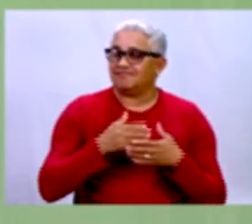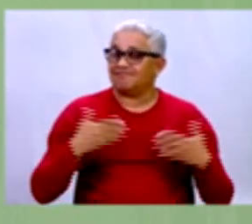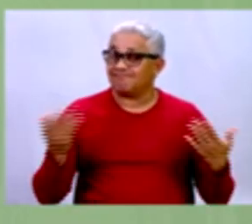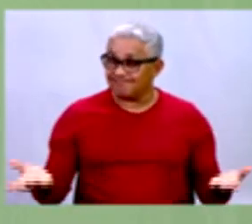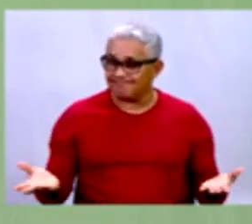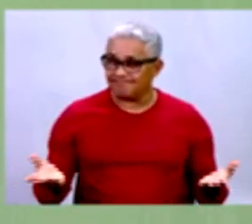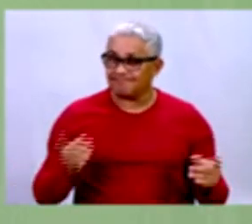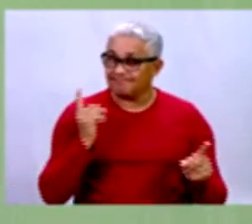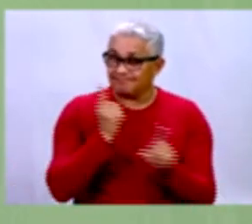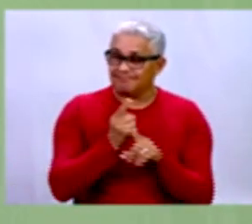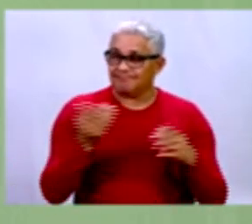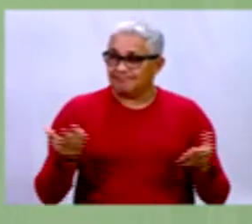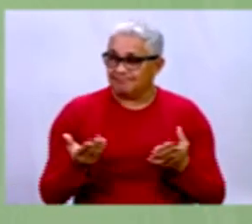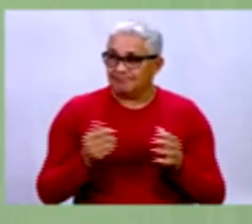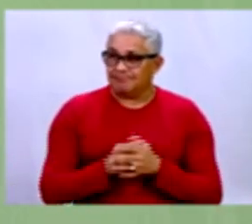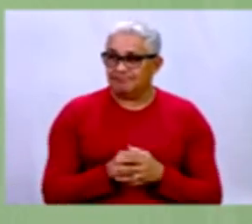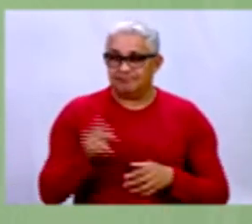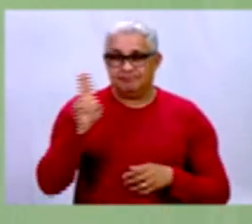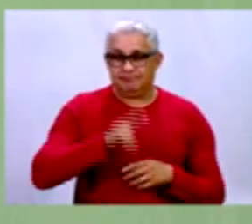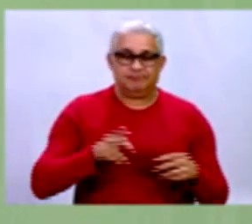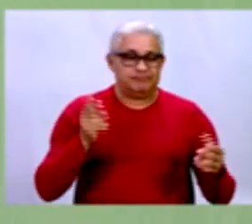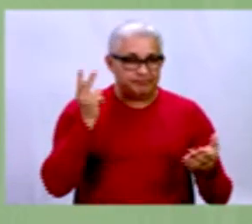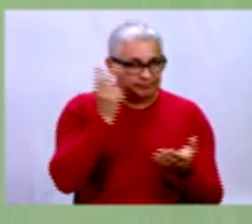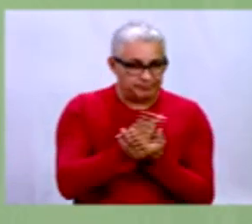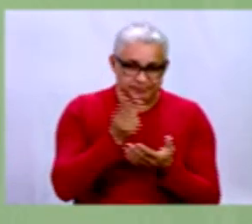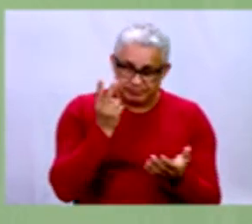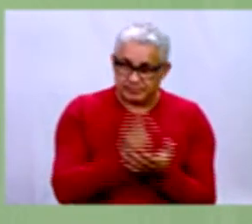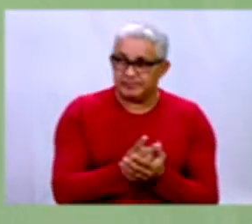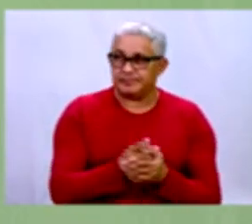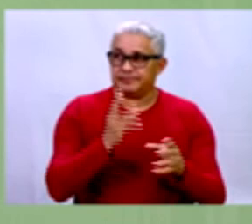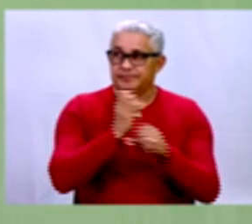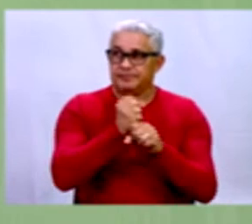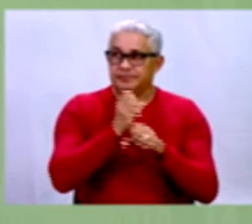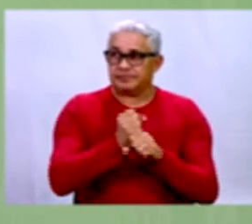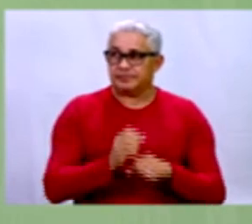vai descobrir aqui, usando as mesmas fórmulas, tá?